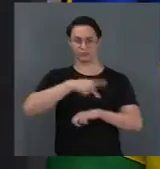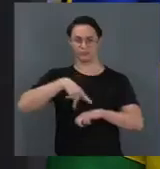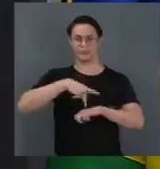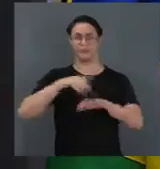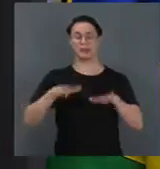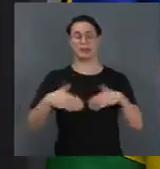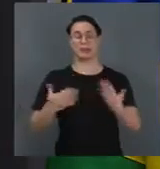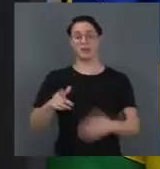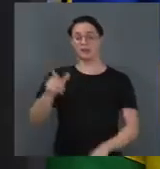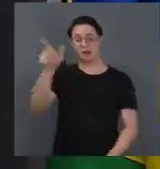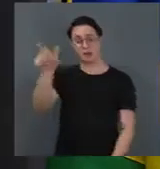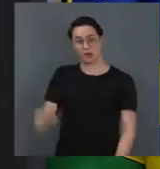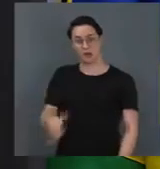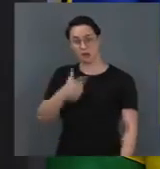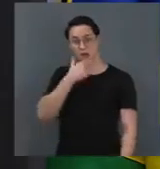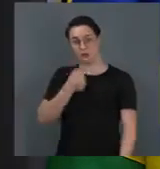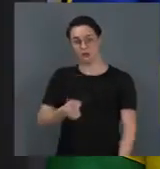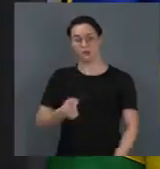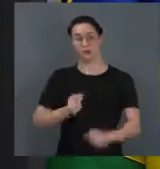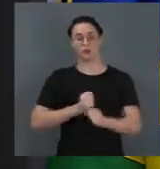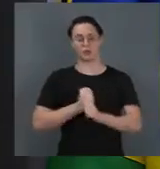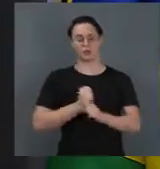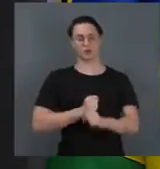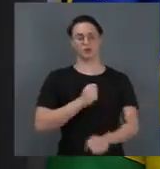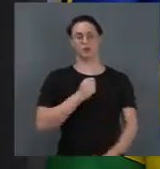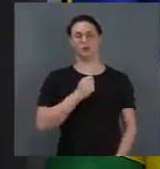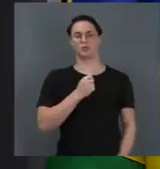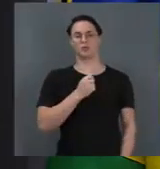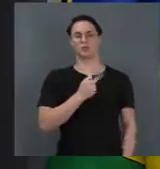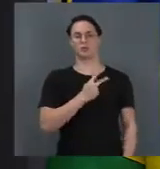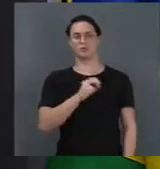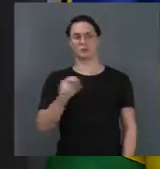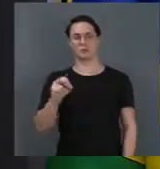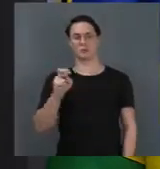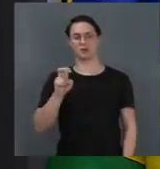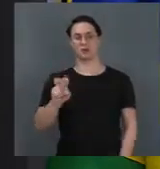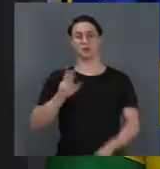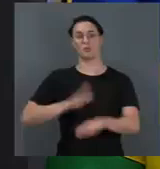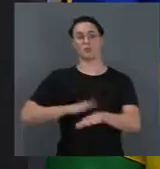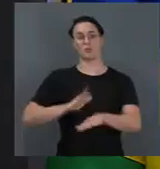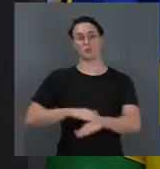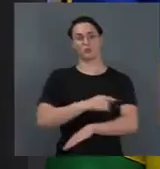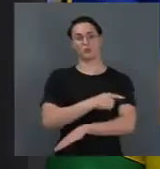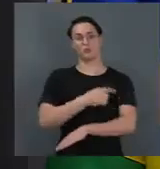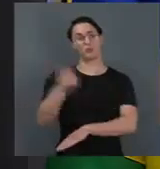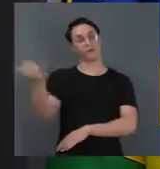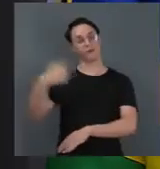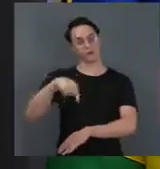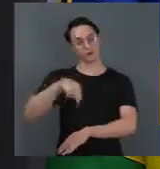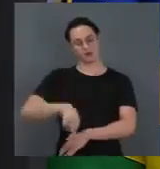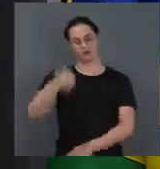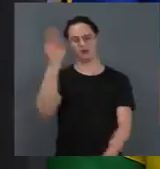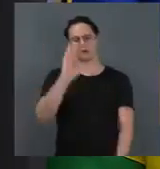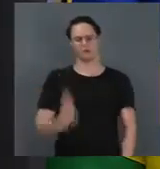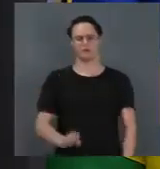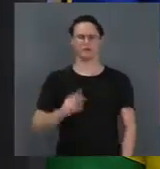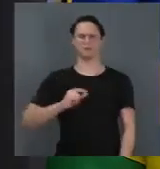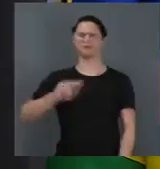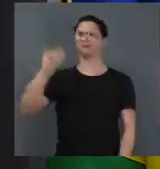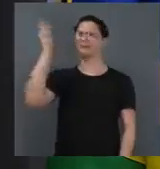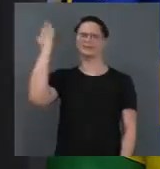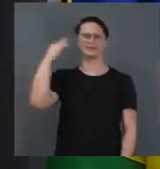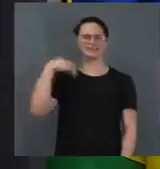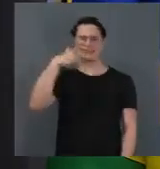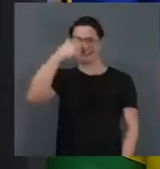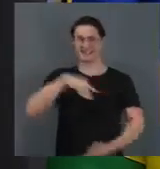ele foi em 2005, quando ele esteve no Brasil, no Congresso Nacional. Eu nem sonhava ser